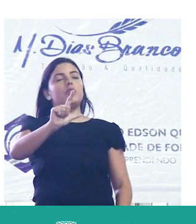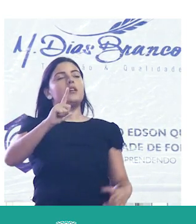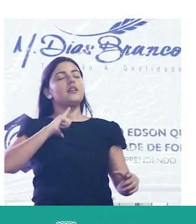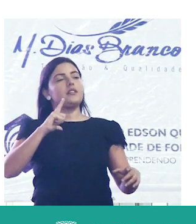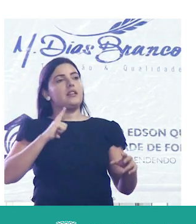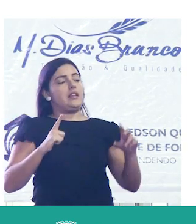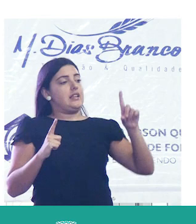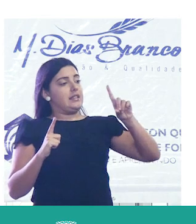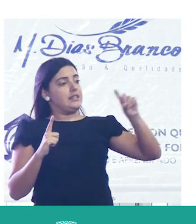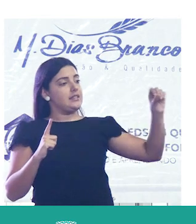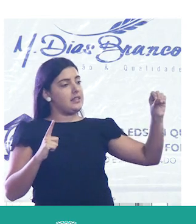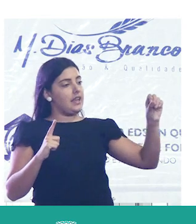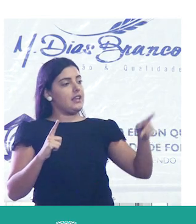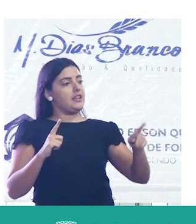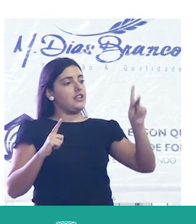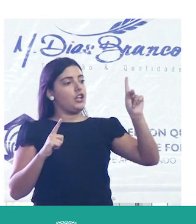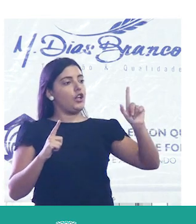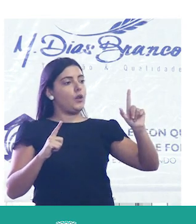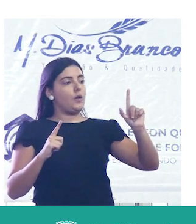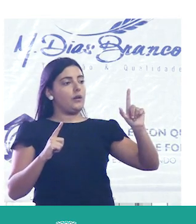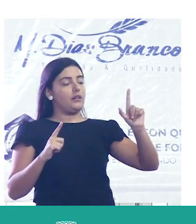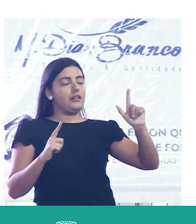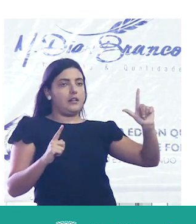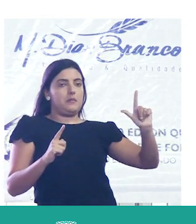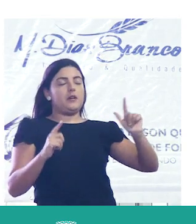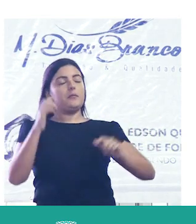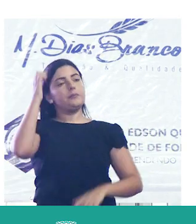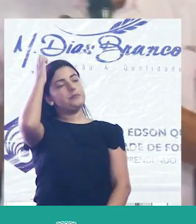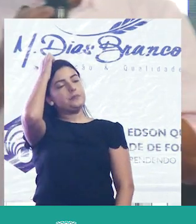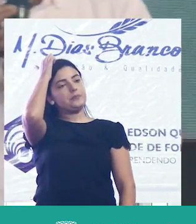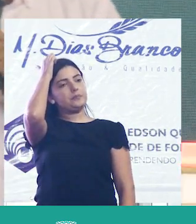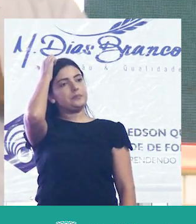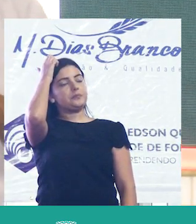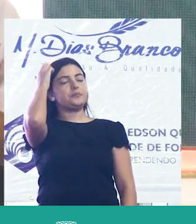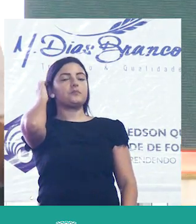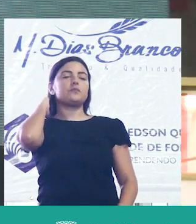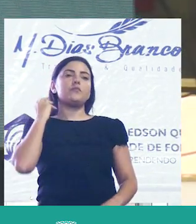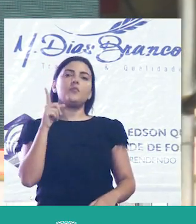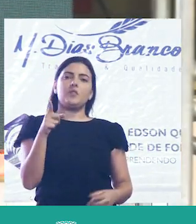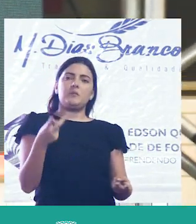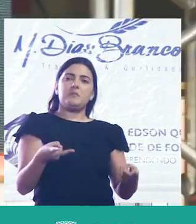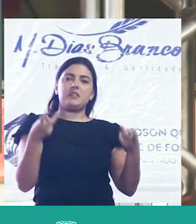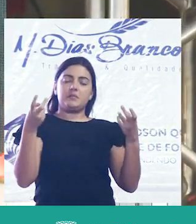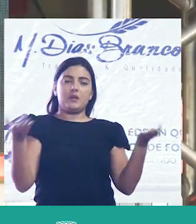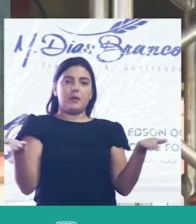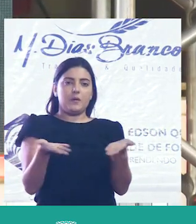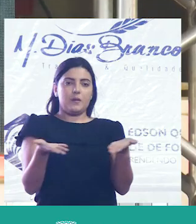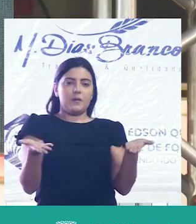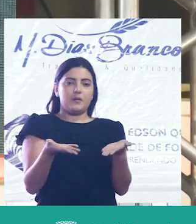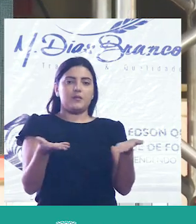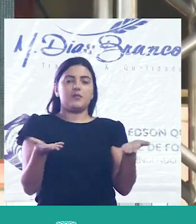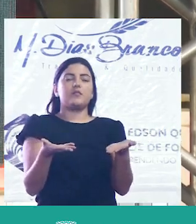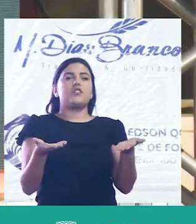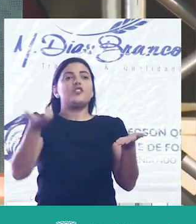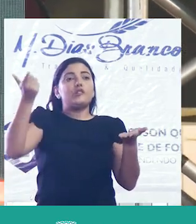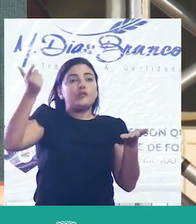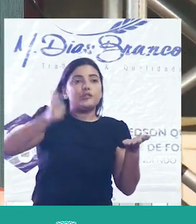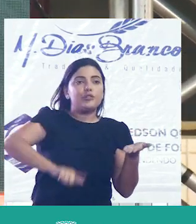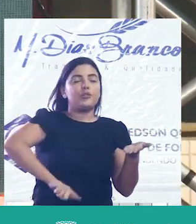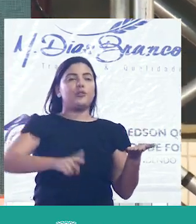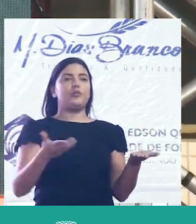100 quilogramas de esfarelita? Pessoal, não sei se vocês notaram, mas de